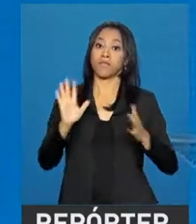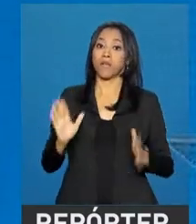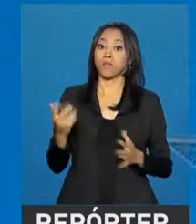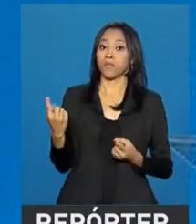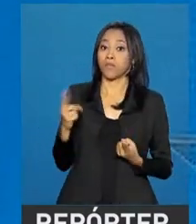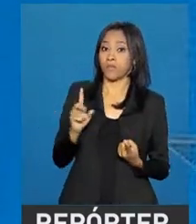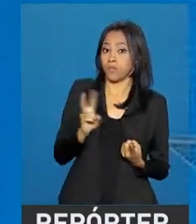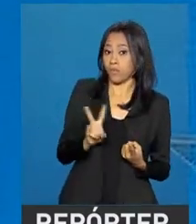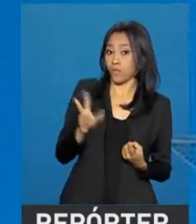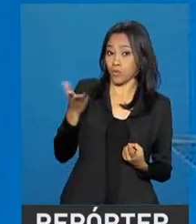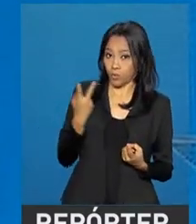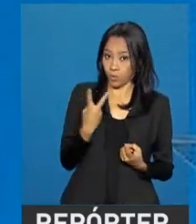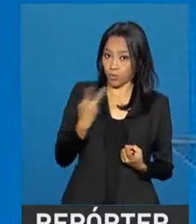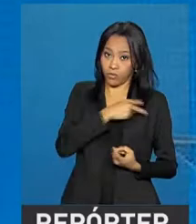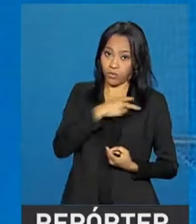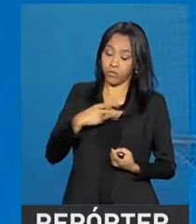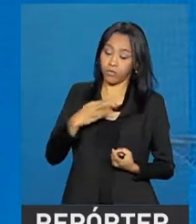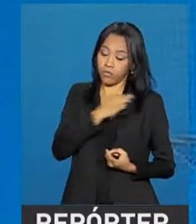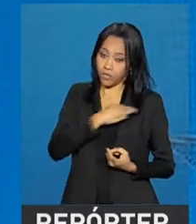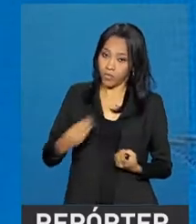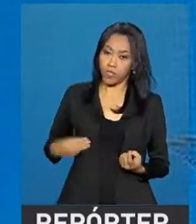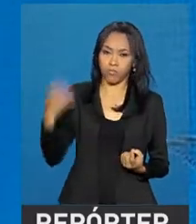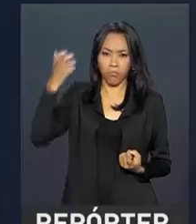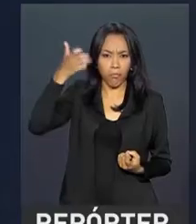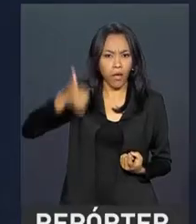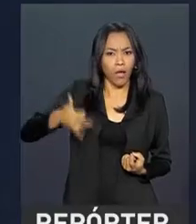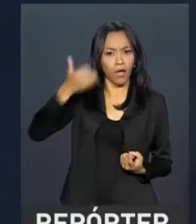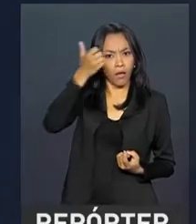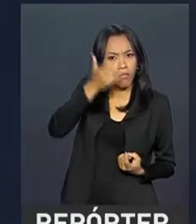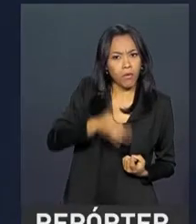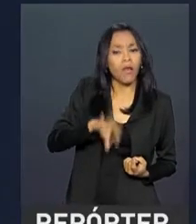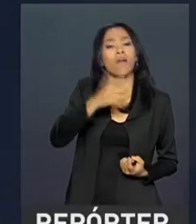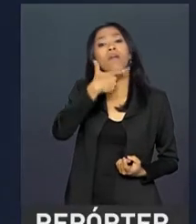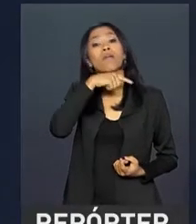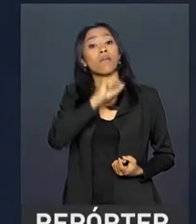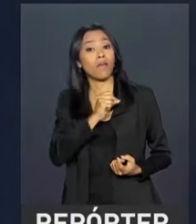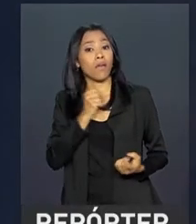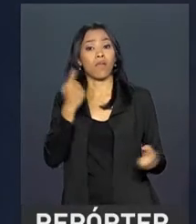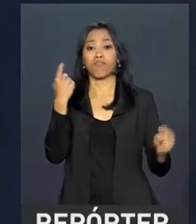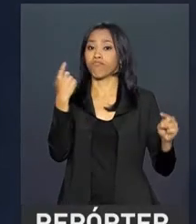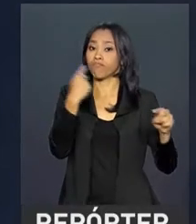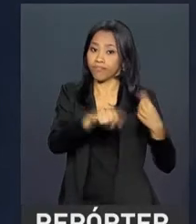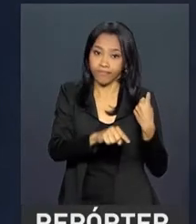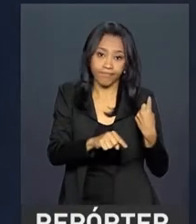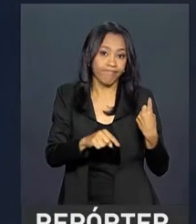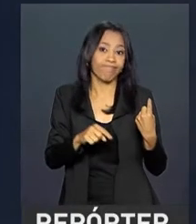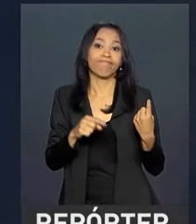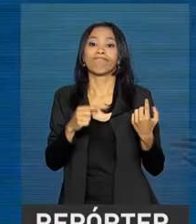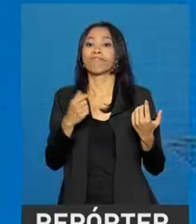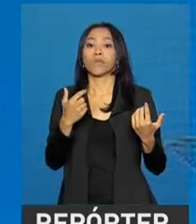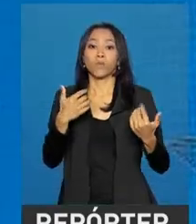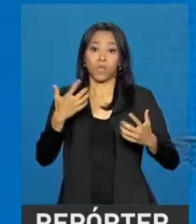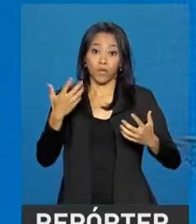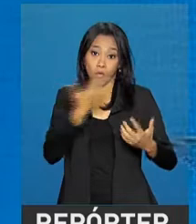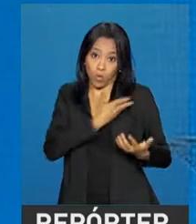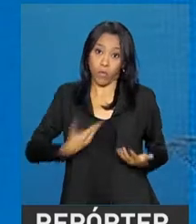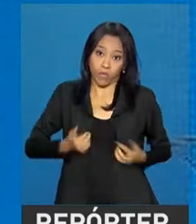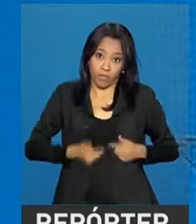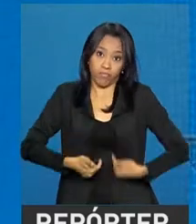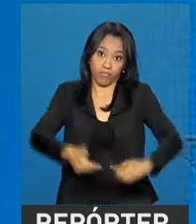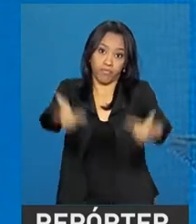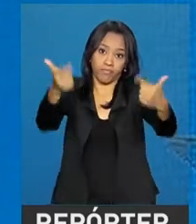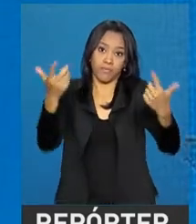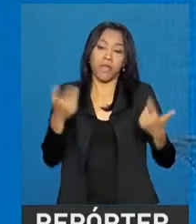é interessante quem quiser contestar as obras do governo terá que dizer o seguinte olha aqui eu sou